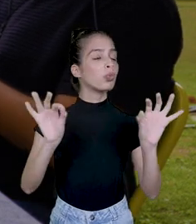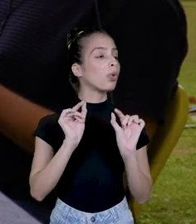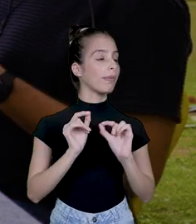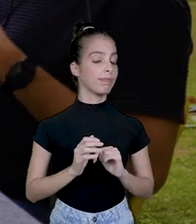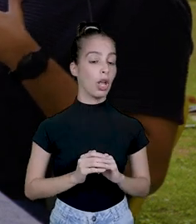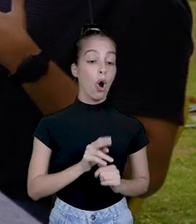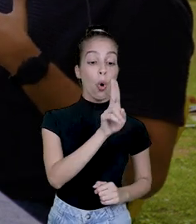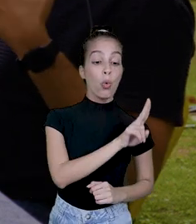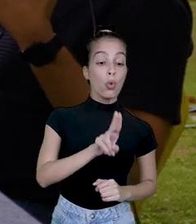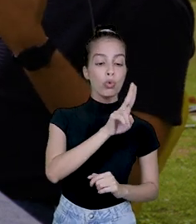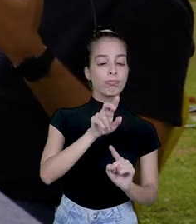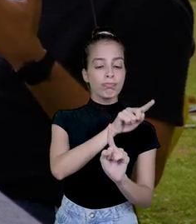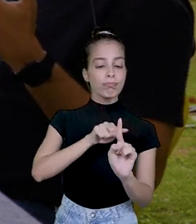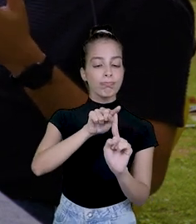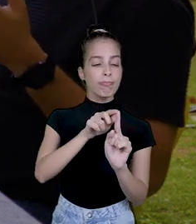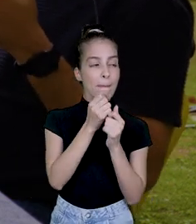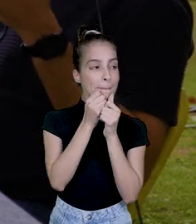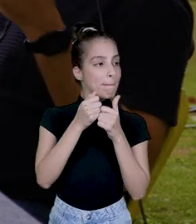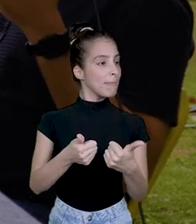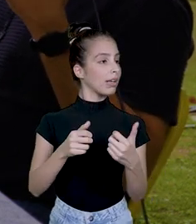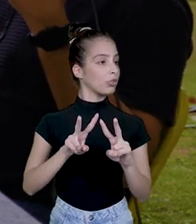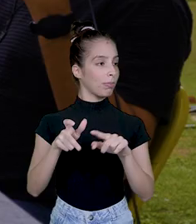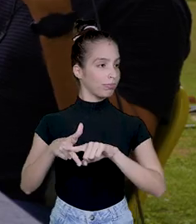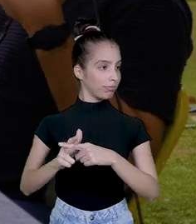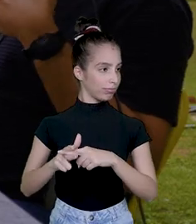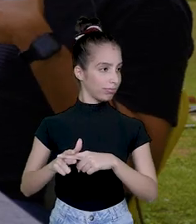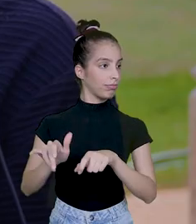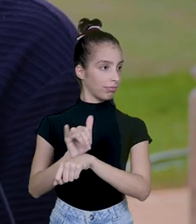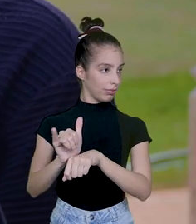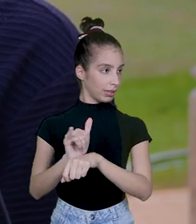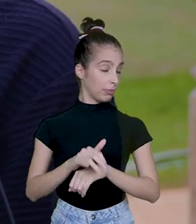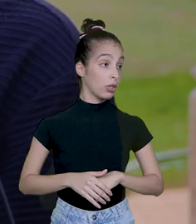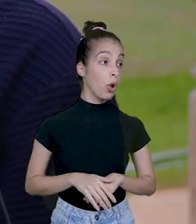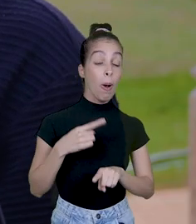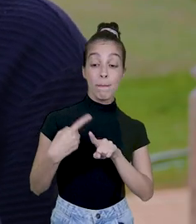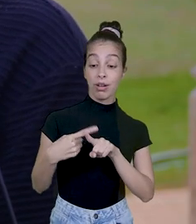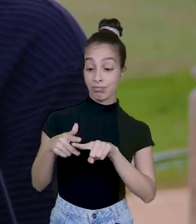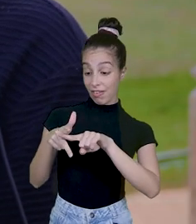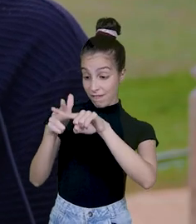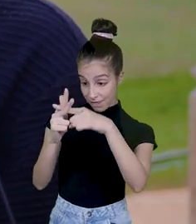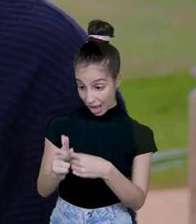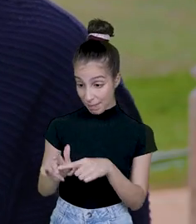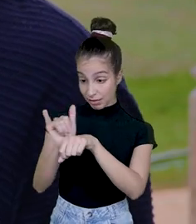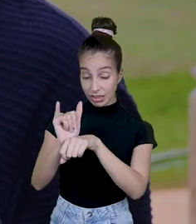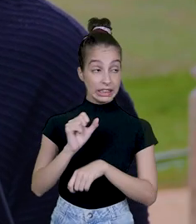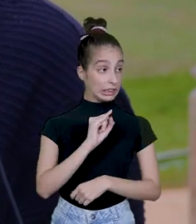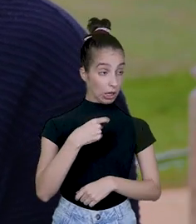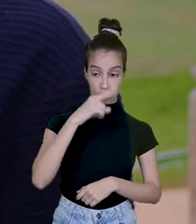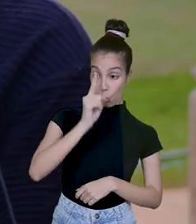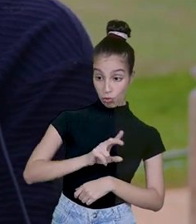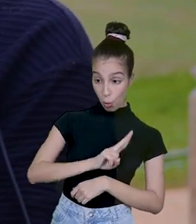artificial é uma ferramenta essas ferramentas atuais Elas têm uma curva de aprendizagem muito baixa né mas se você não souber